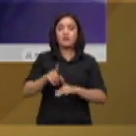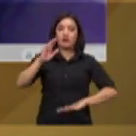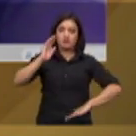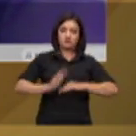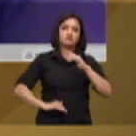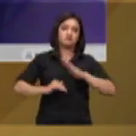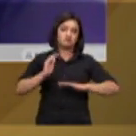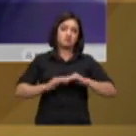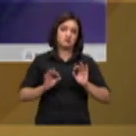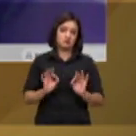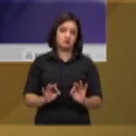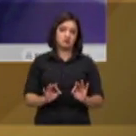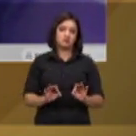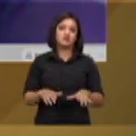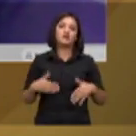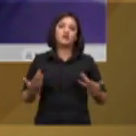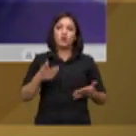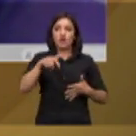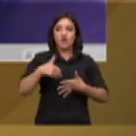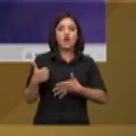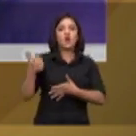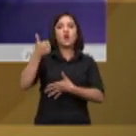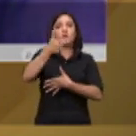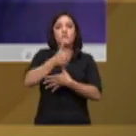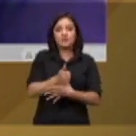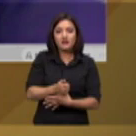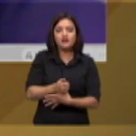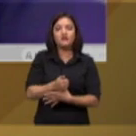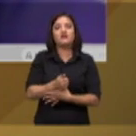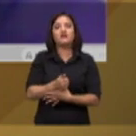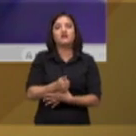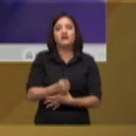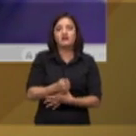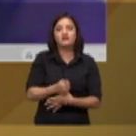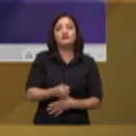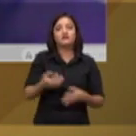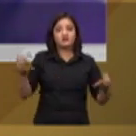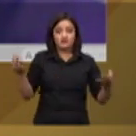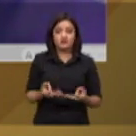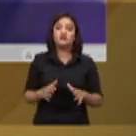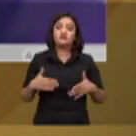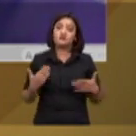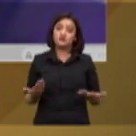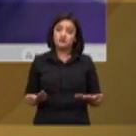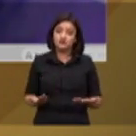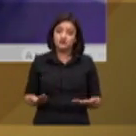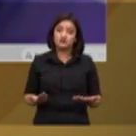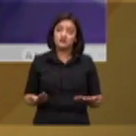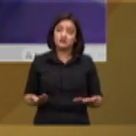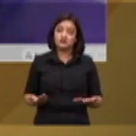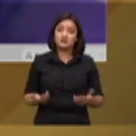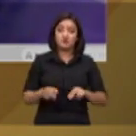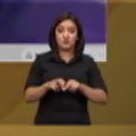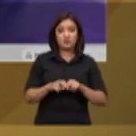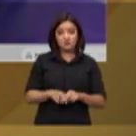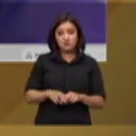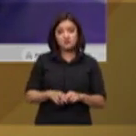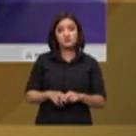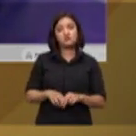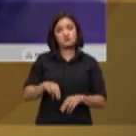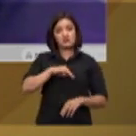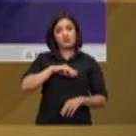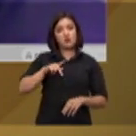proporcionalidade. É, sim, um privilégio justificável. É nesse sentido que o Ministério Público entende que o